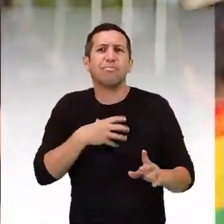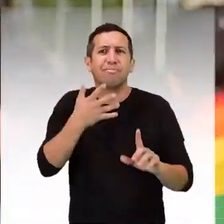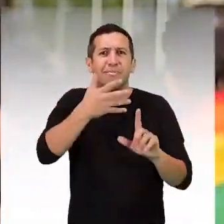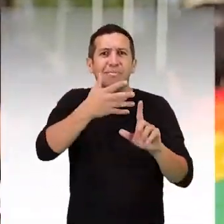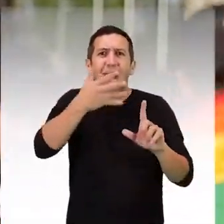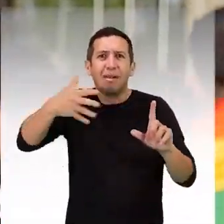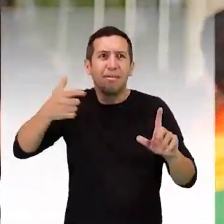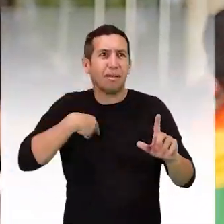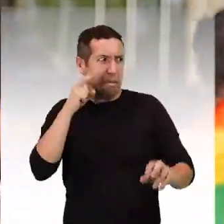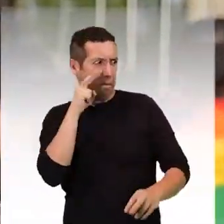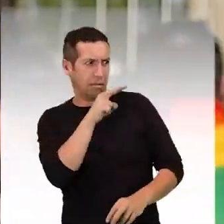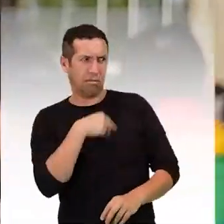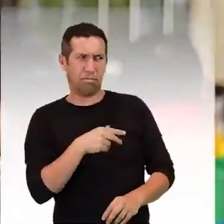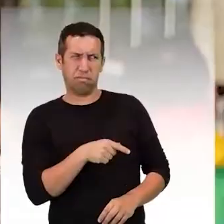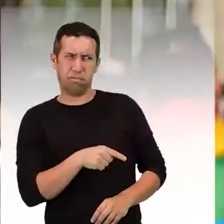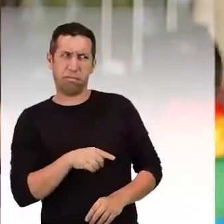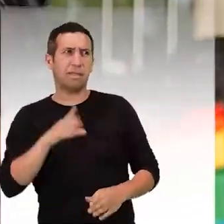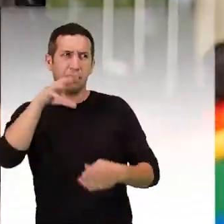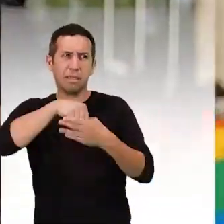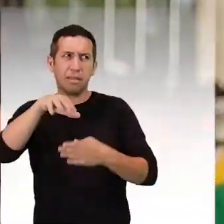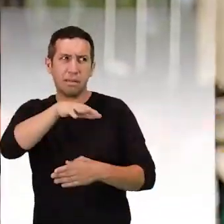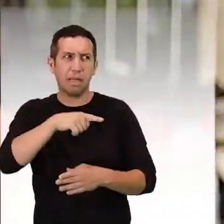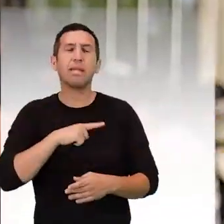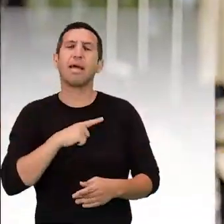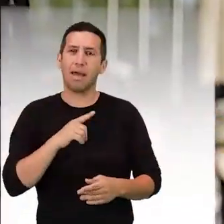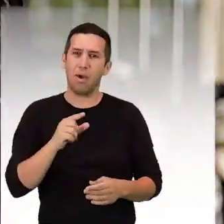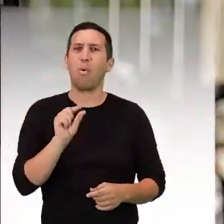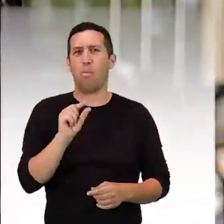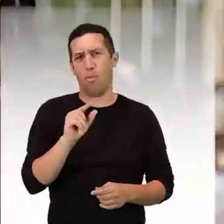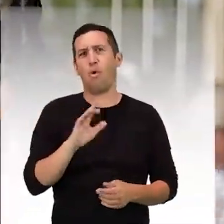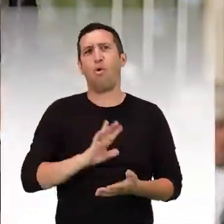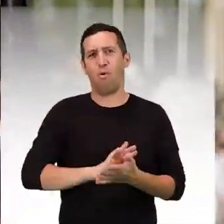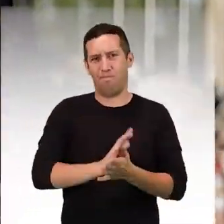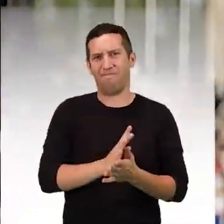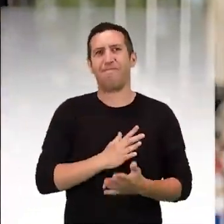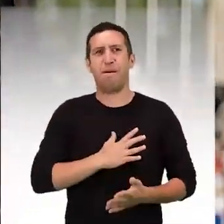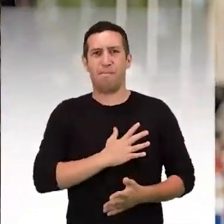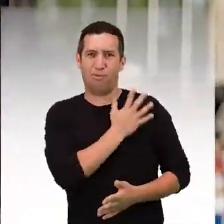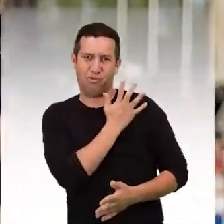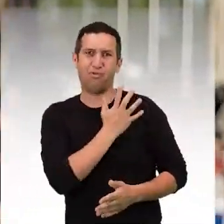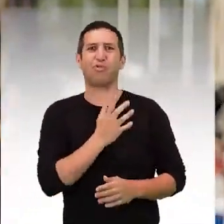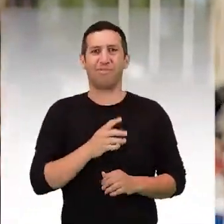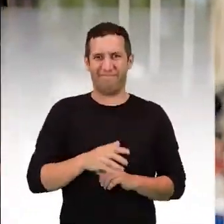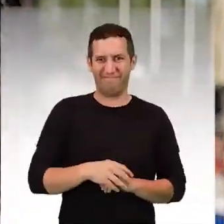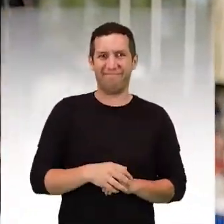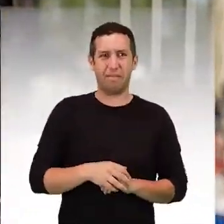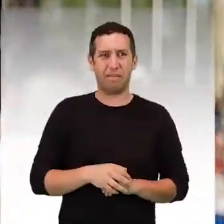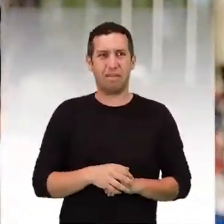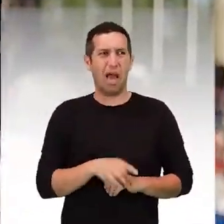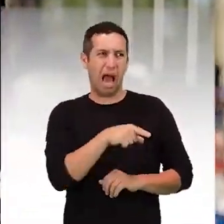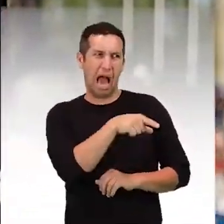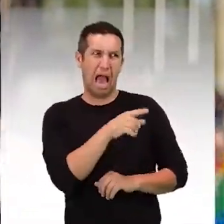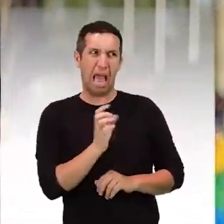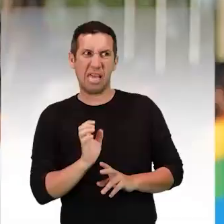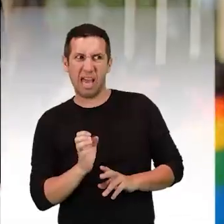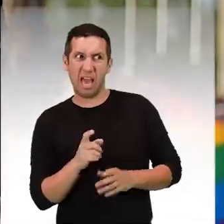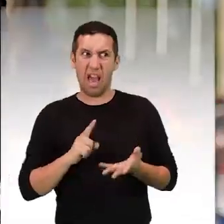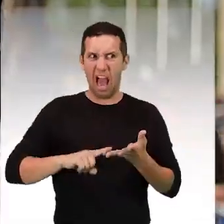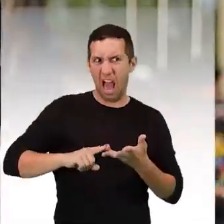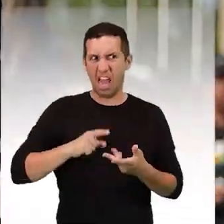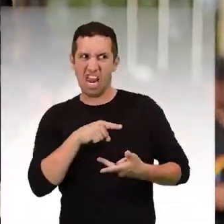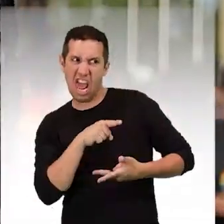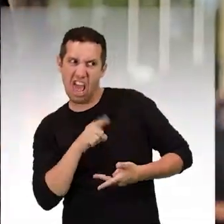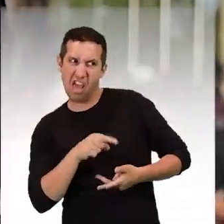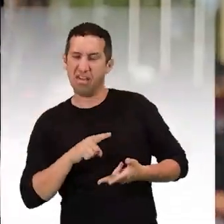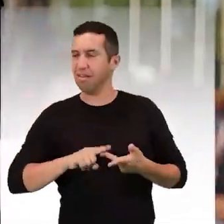aquele preconceito ainda nas empresas, entende? E eu já passei por preconceito em ambiente de trabalho e já pedi